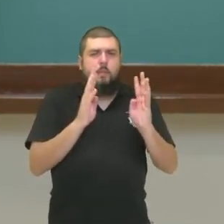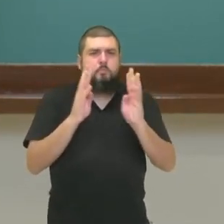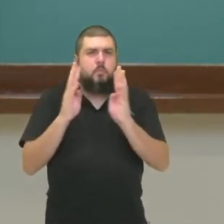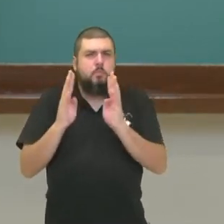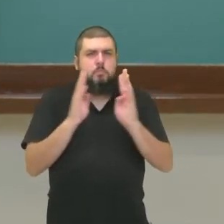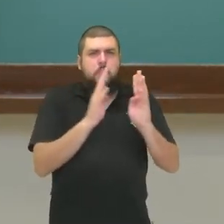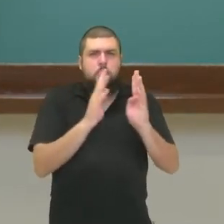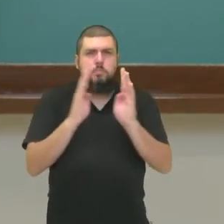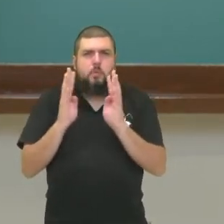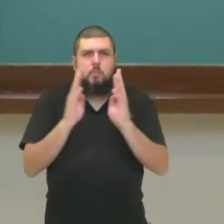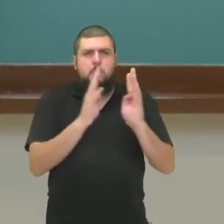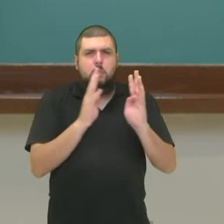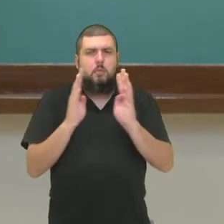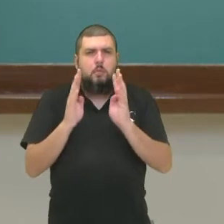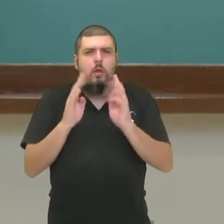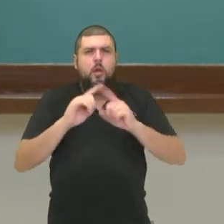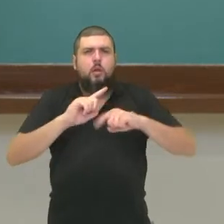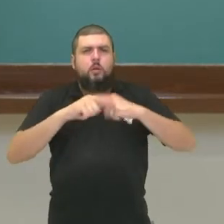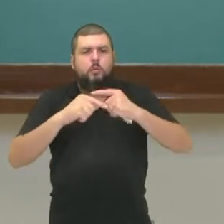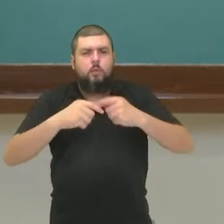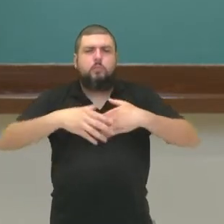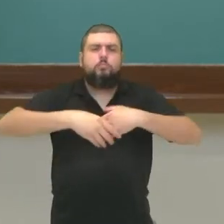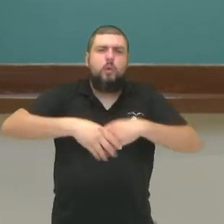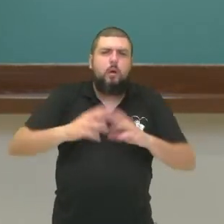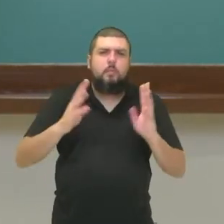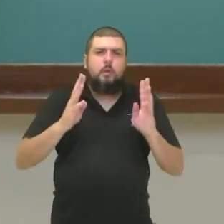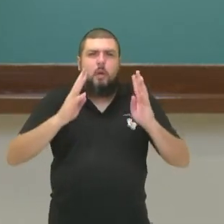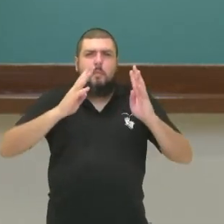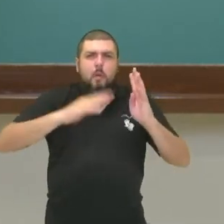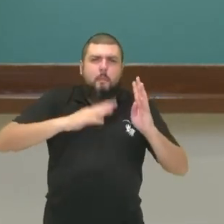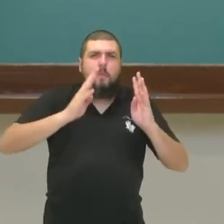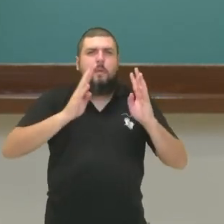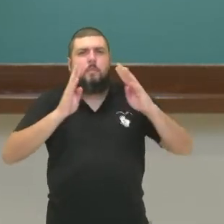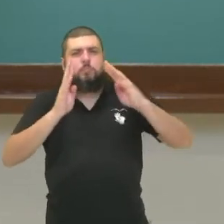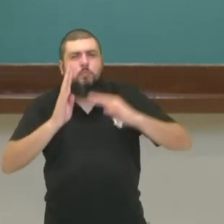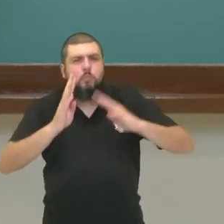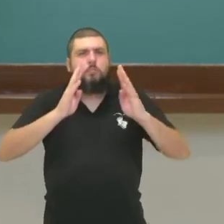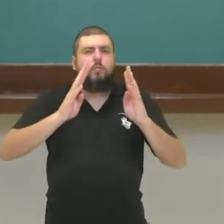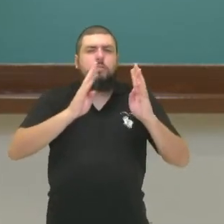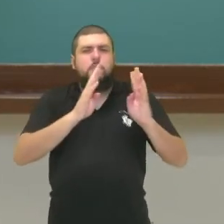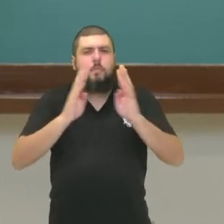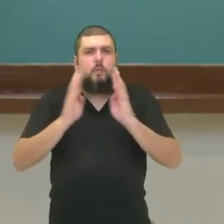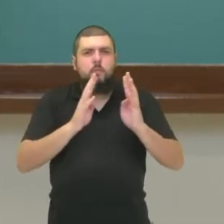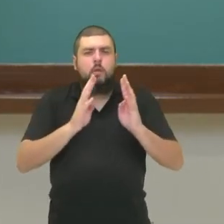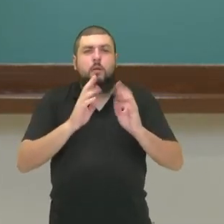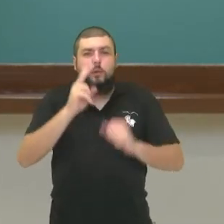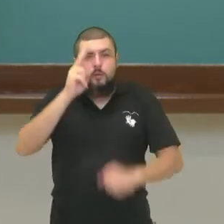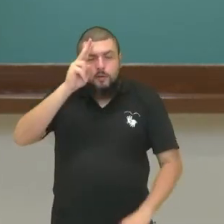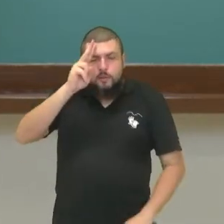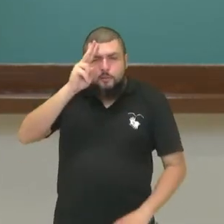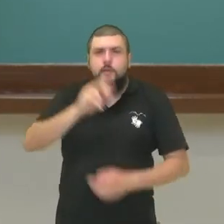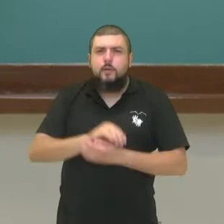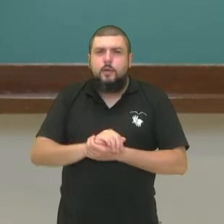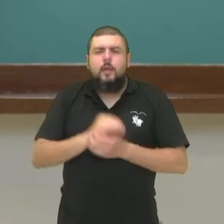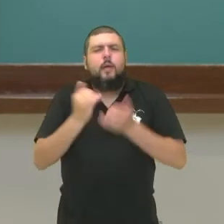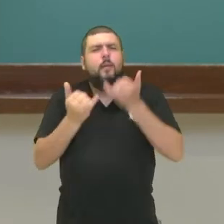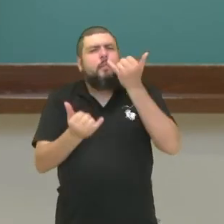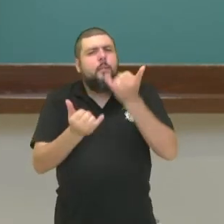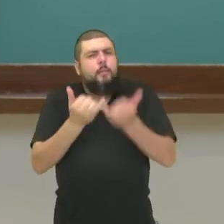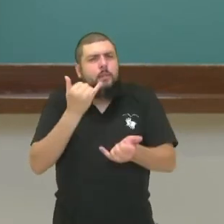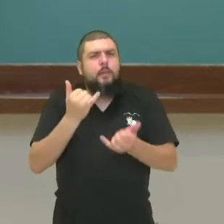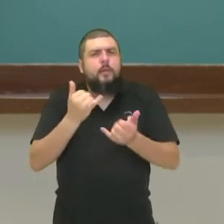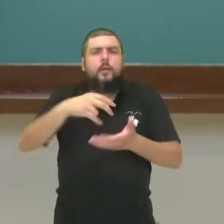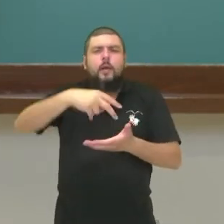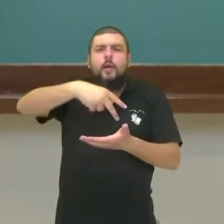depois faziam as evoluções e tal. Lembrou? Exatamente, até muito parecido com a nossa quadrilha